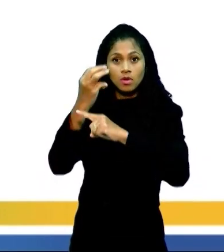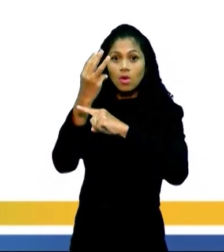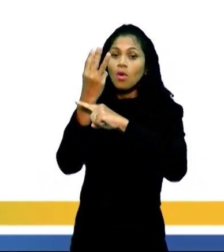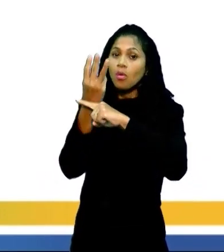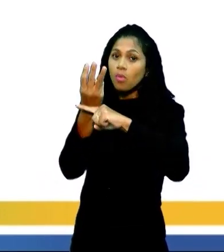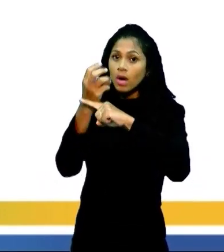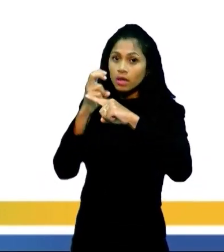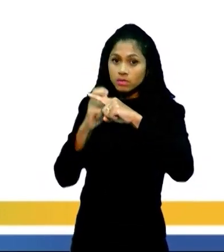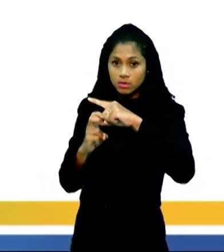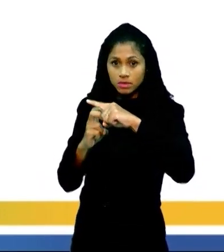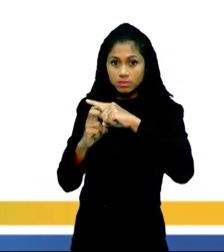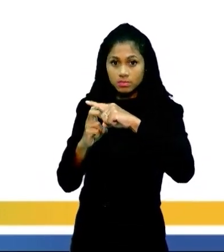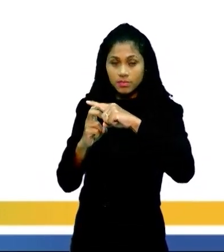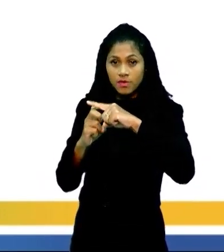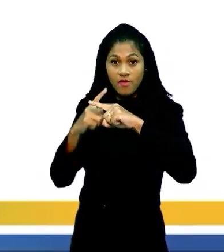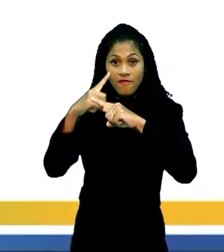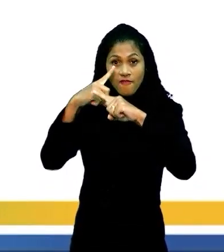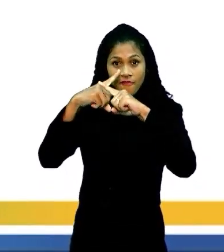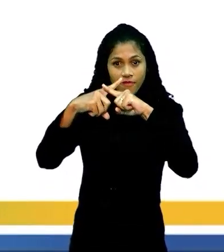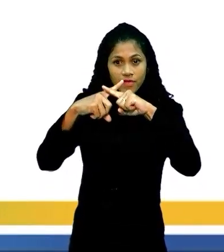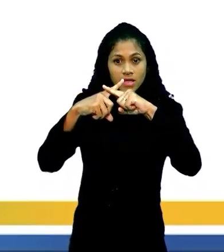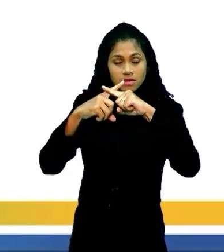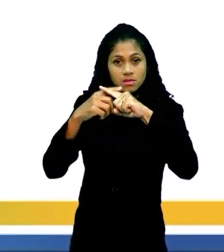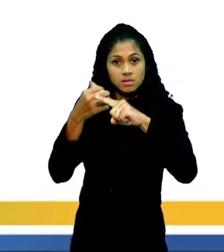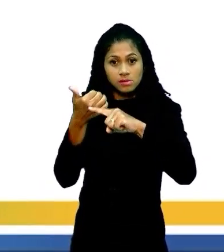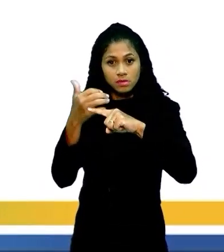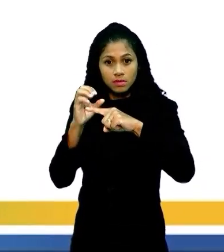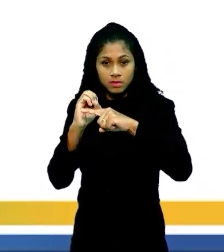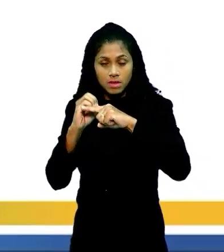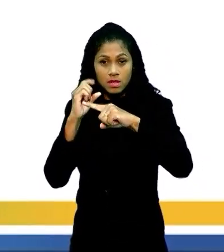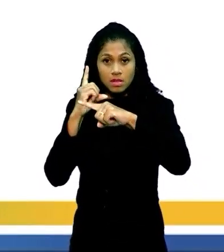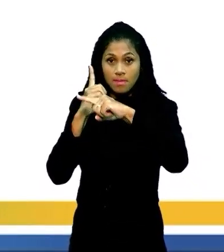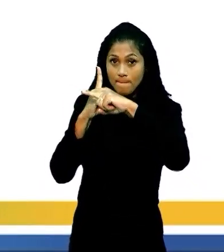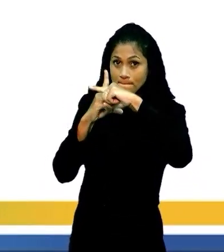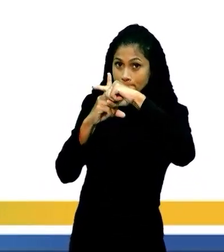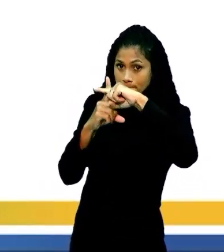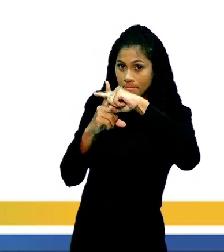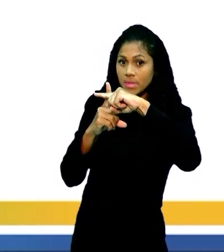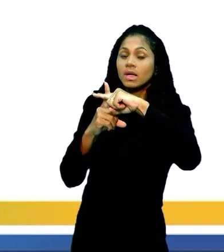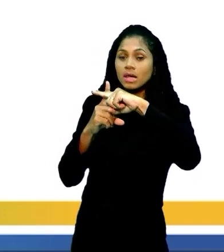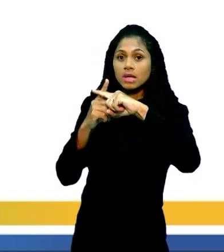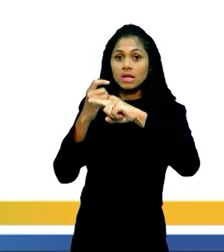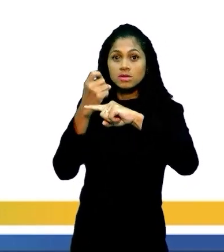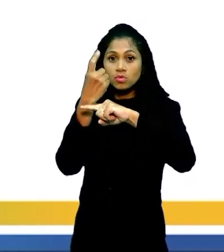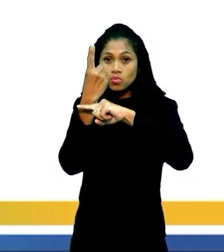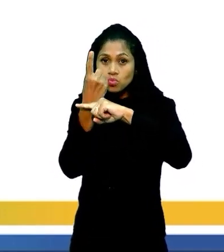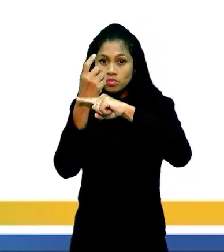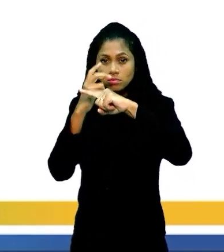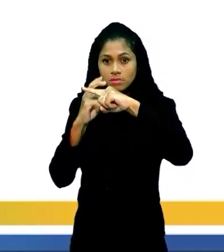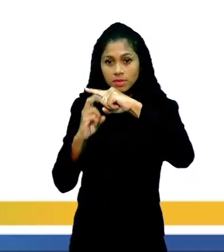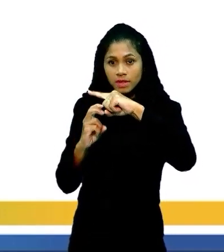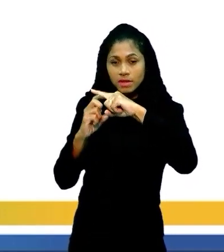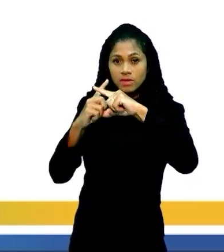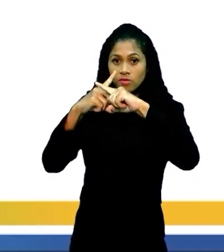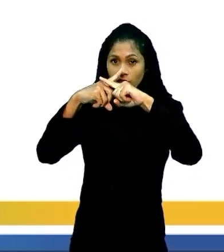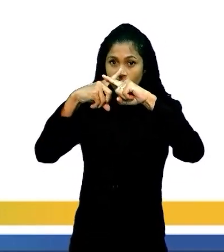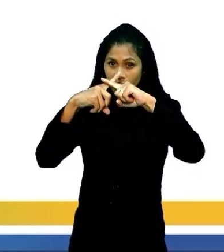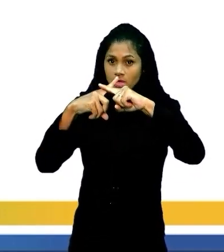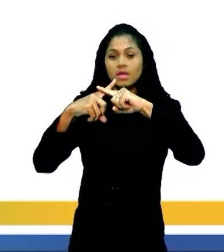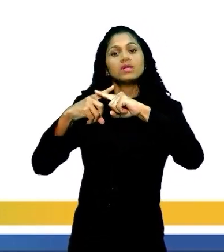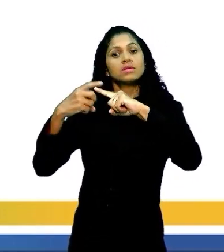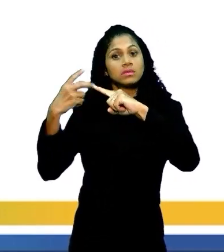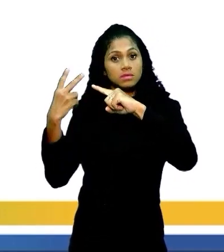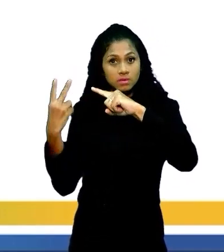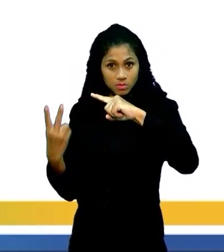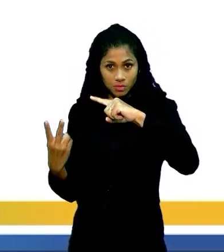4/5 vezes 10, mais 1/5 vezes 2, porque era o quilo do